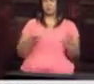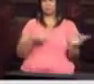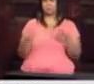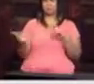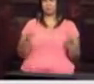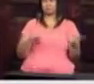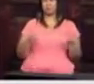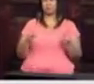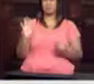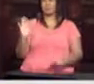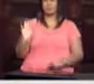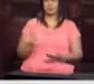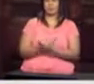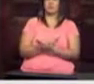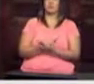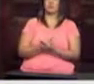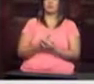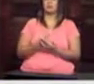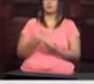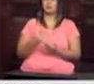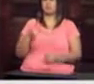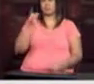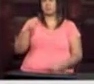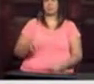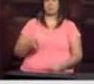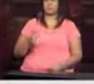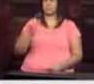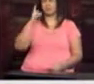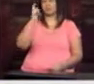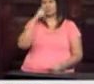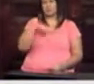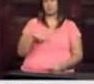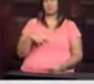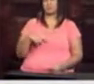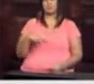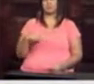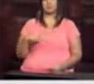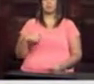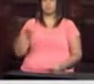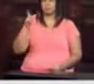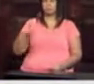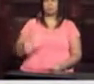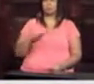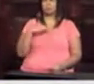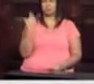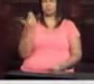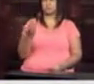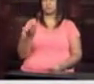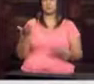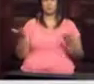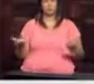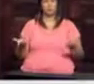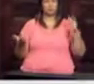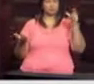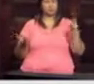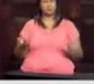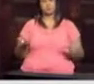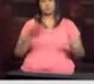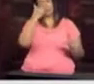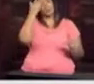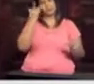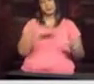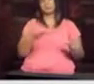tragédia de uma criança não ter como estudar, tragédia de um cidadão, por exemplo, não ter saúde e qualidade.